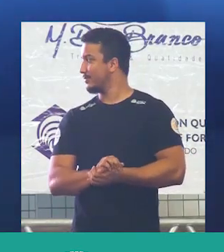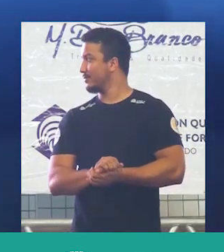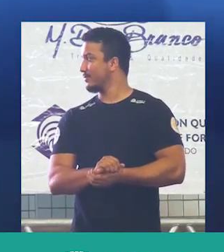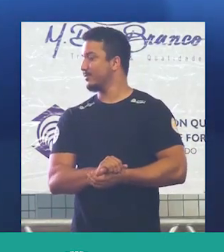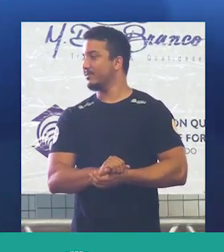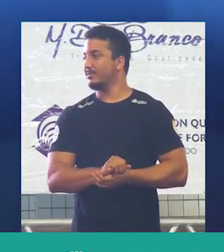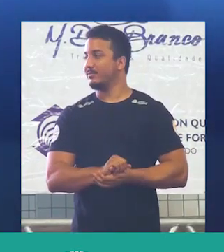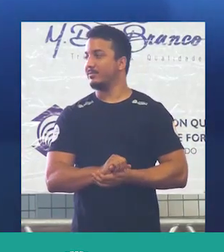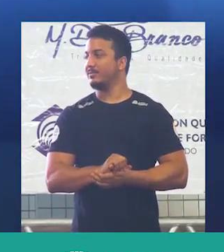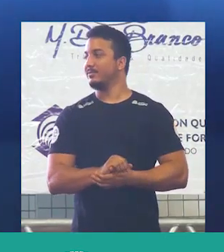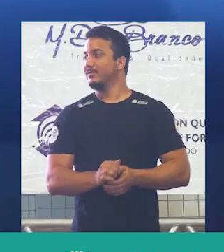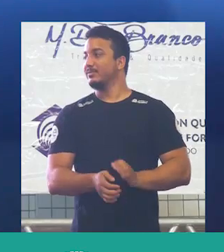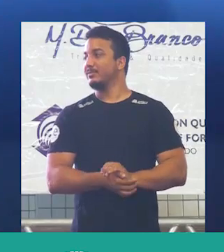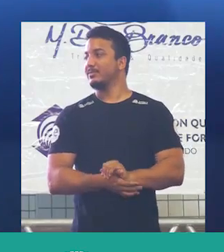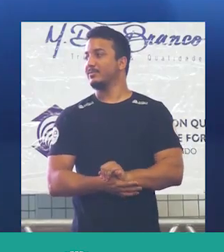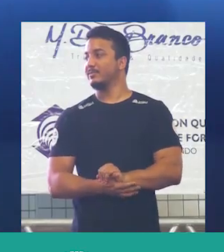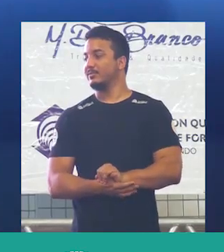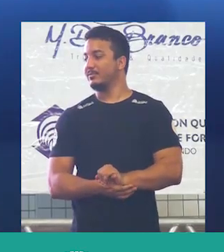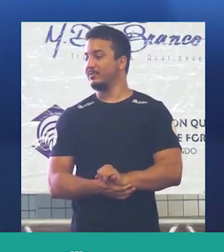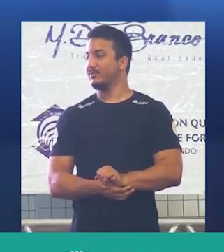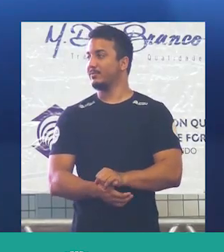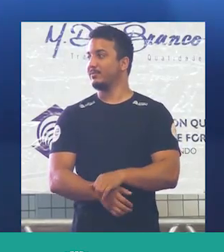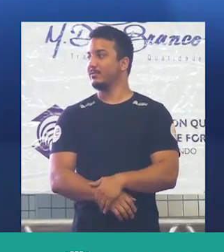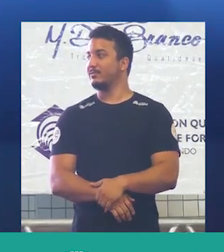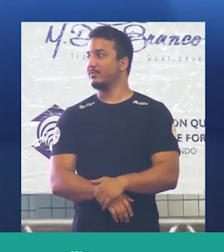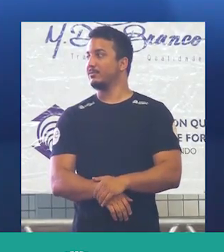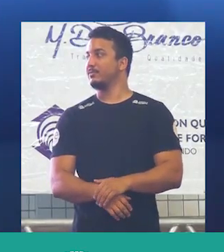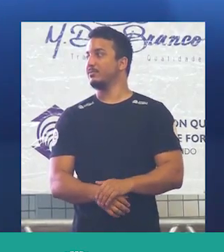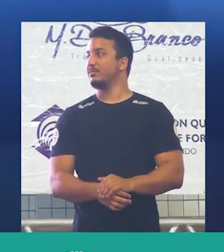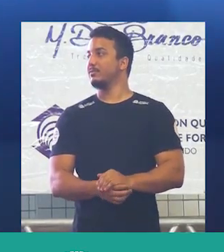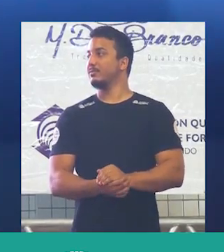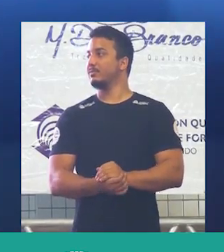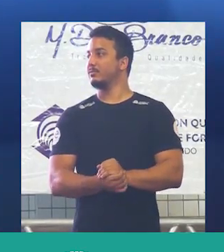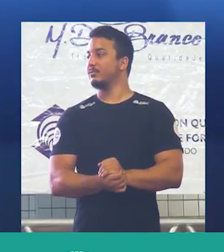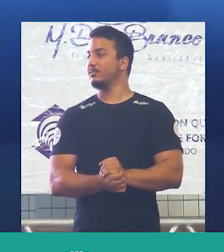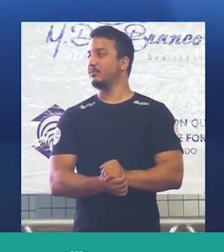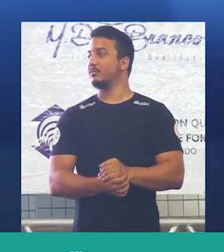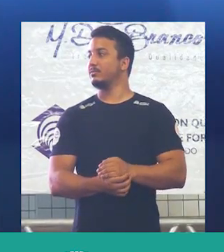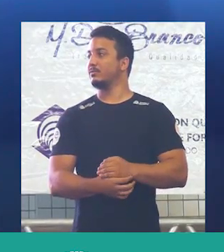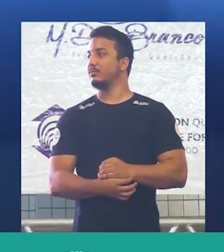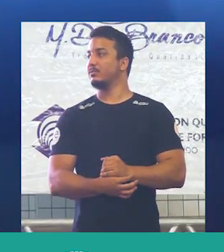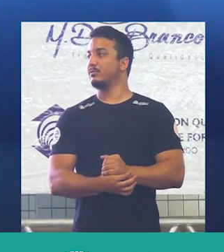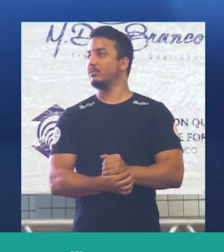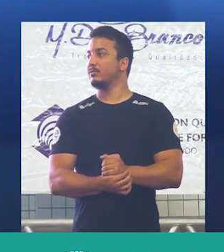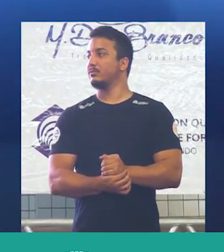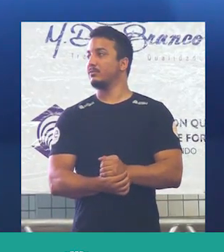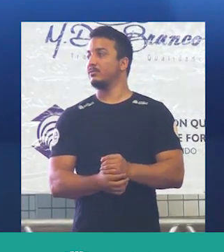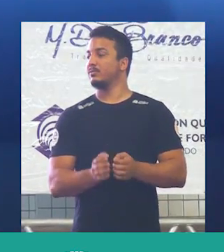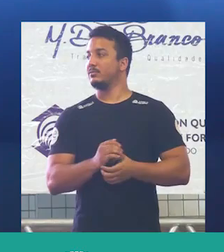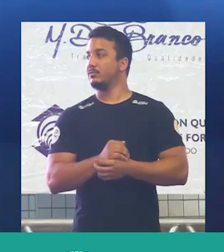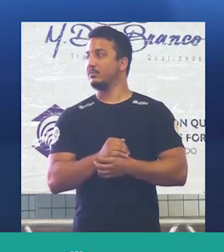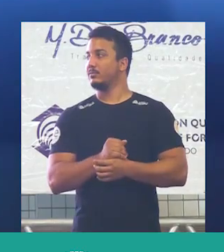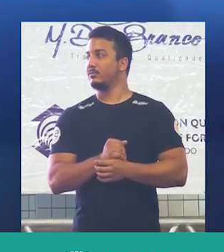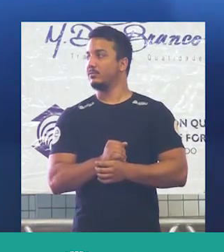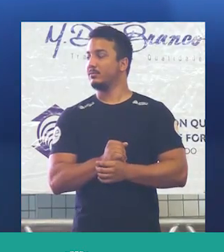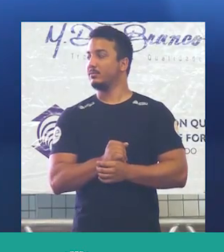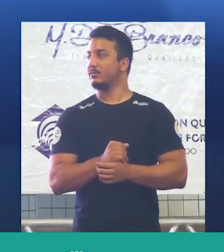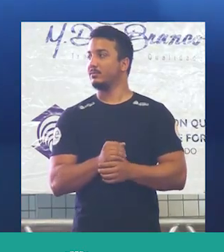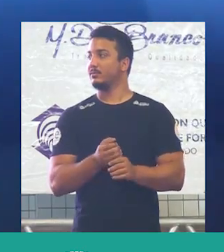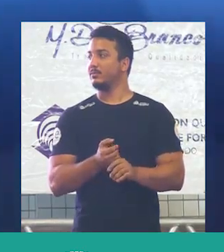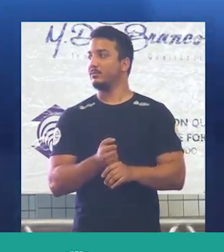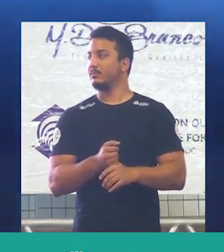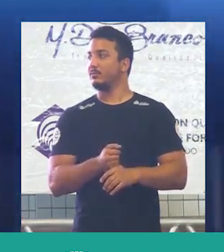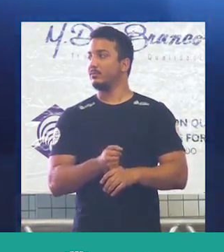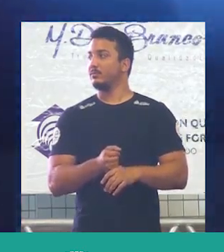Como é aqui? Alguém está me perguntando aqui a minha visão sobre as cotas raciais